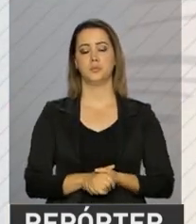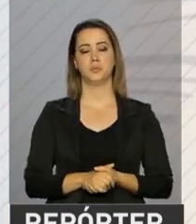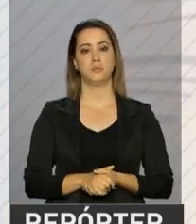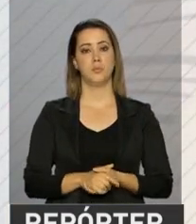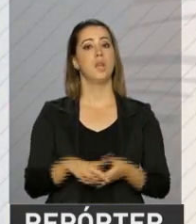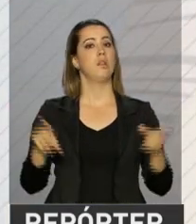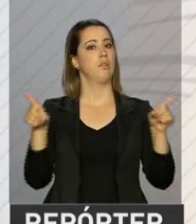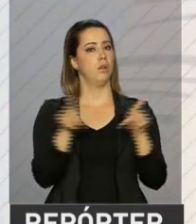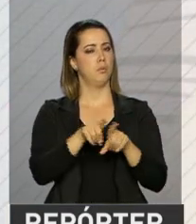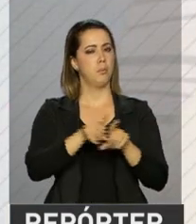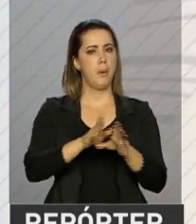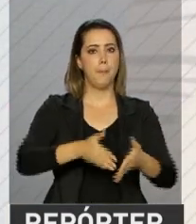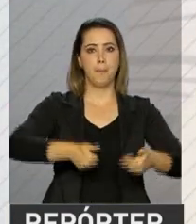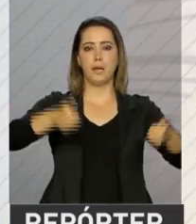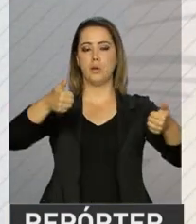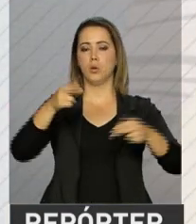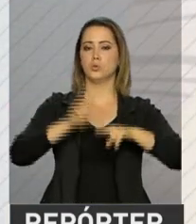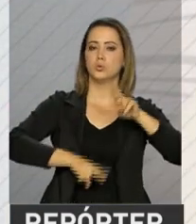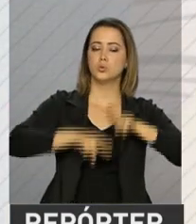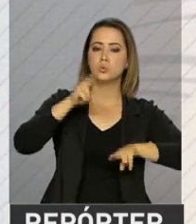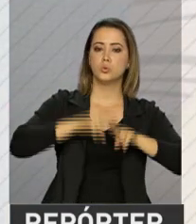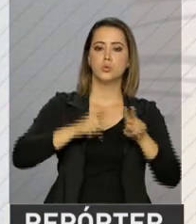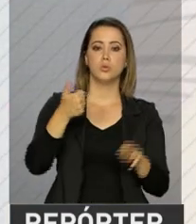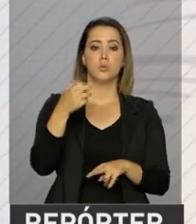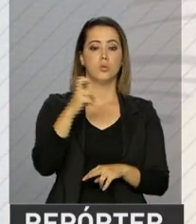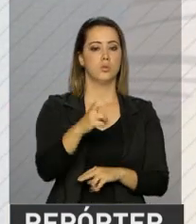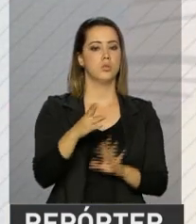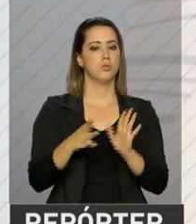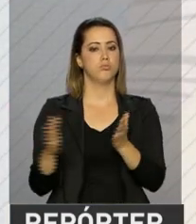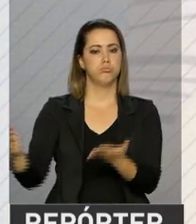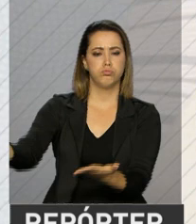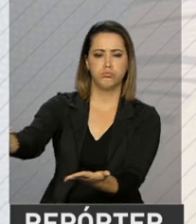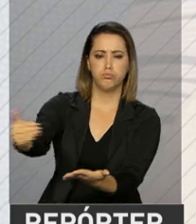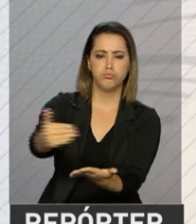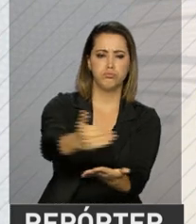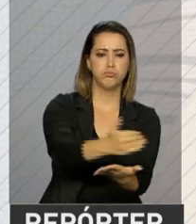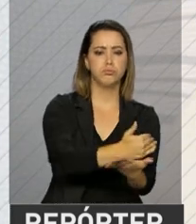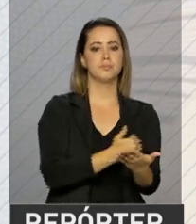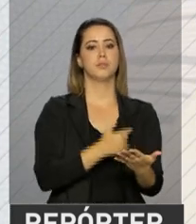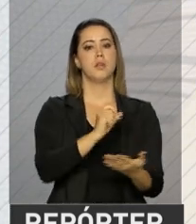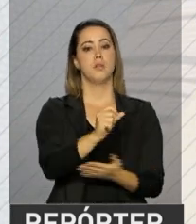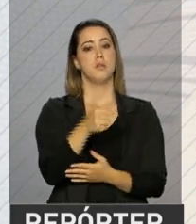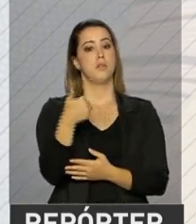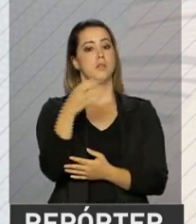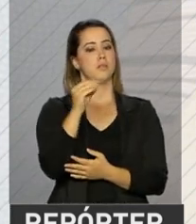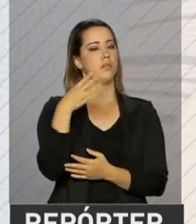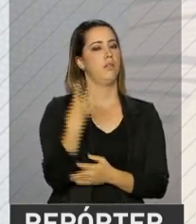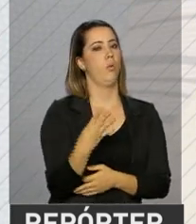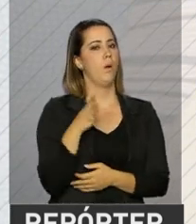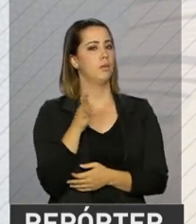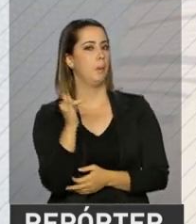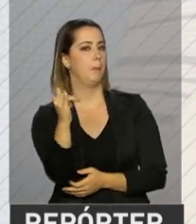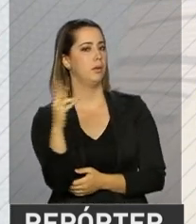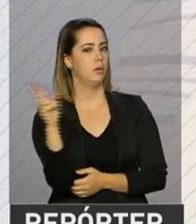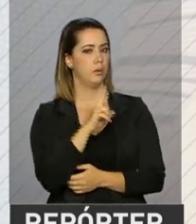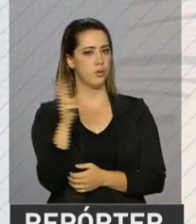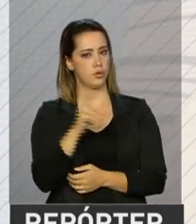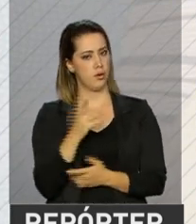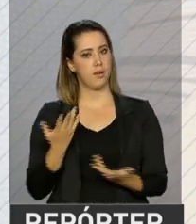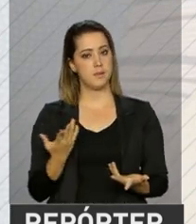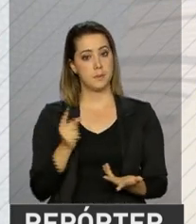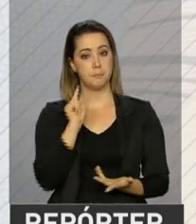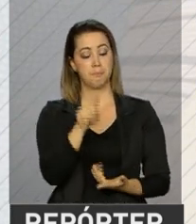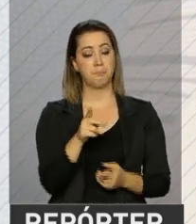desde 2015 com arrecadação de 104 bilhões e 100 bilhões de reais em comparação com o mesmo mês do ano passado